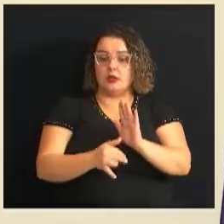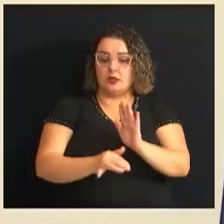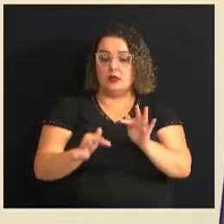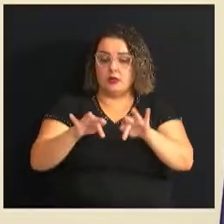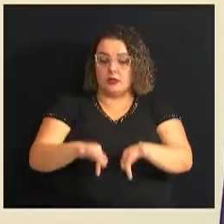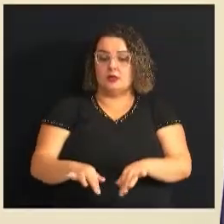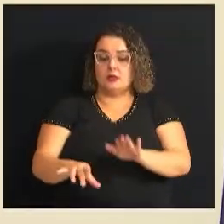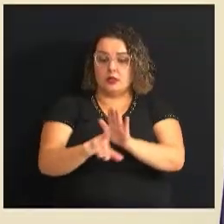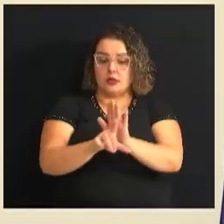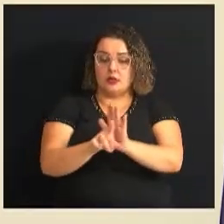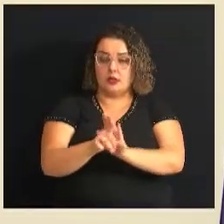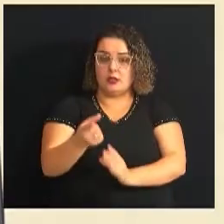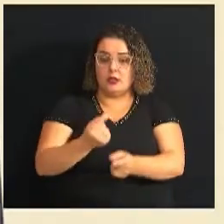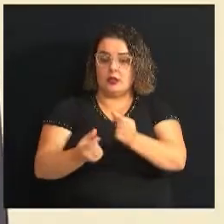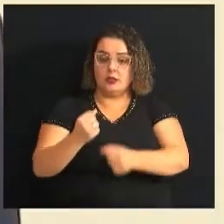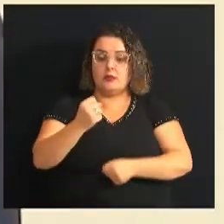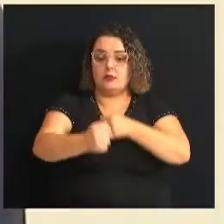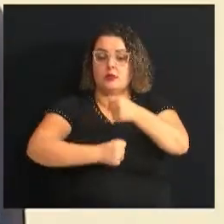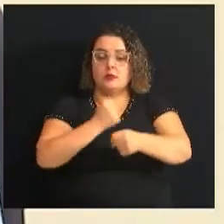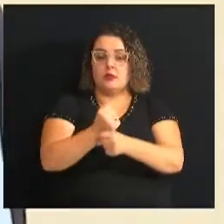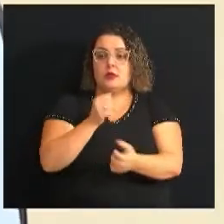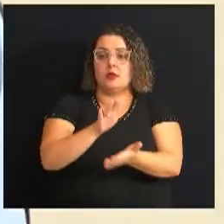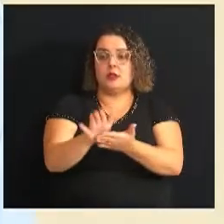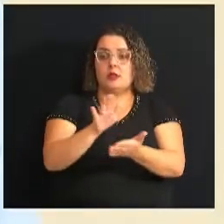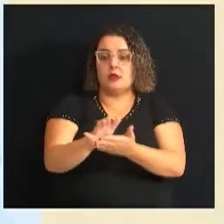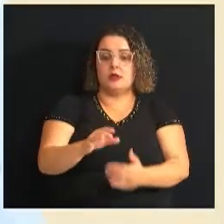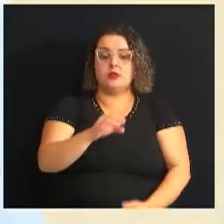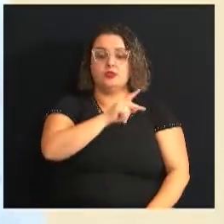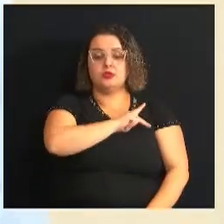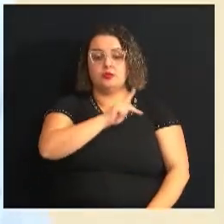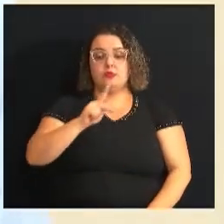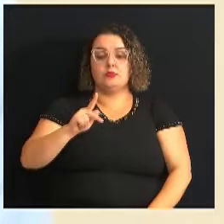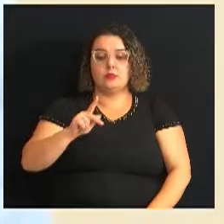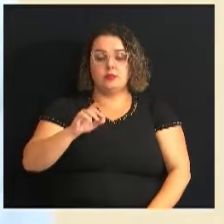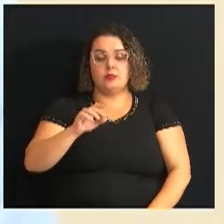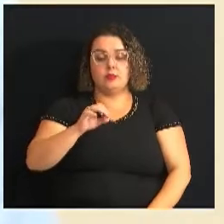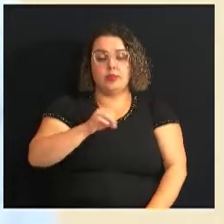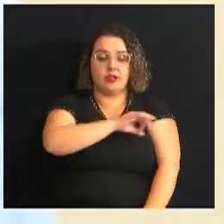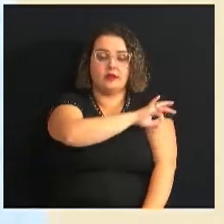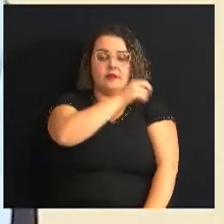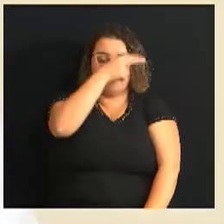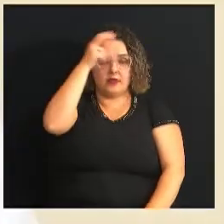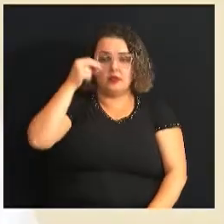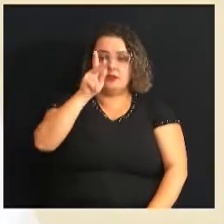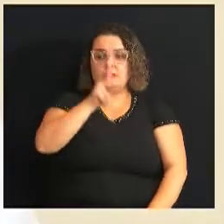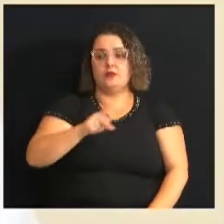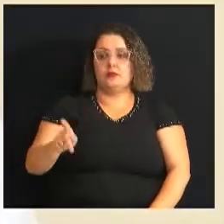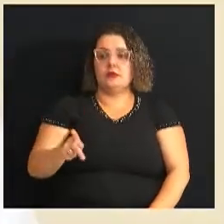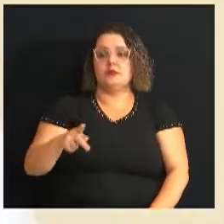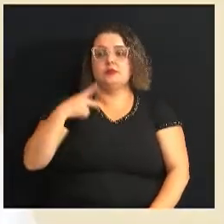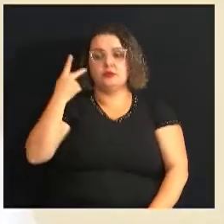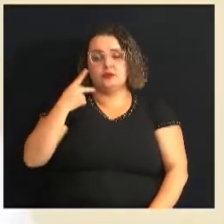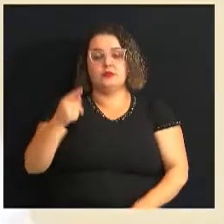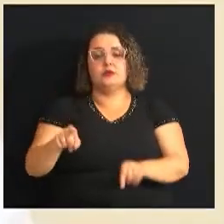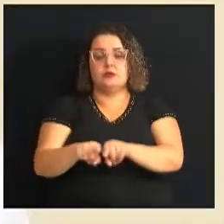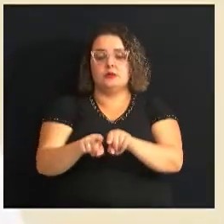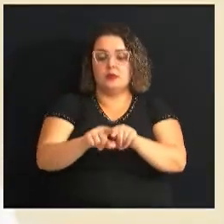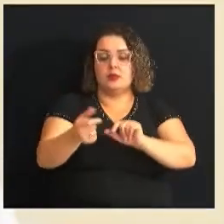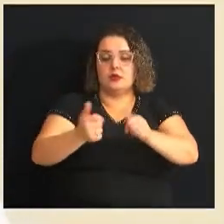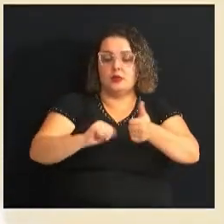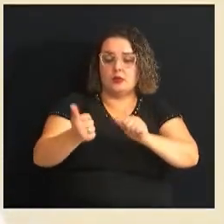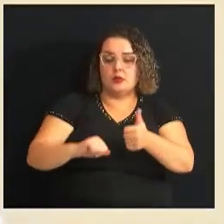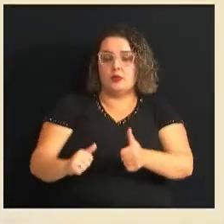de verbas para representação de prefeito e vice, remuneração de vereadores, além de analisar o balancete dos órgãos